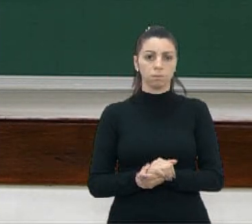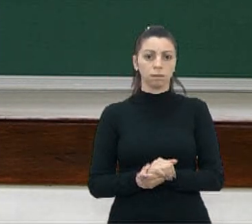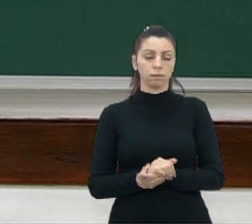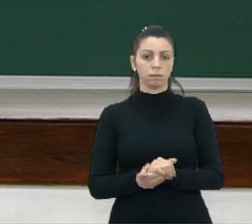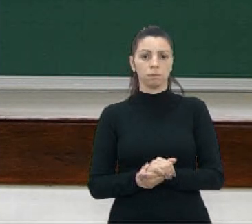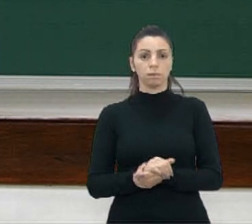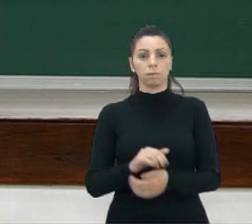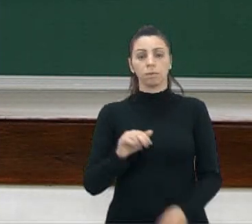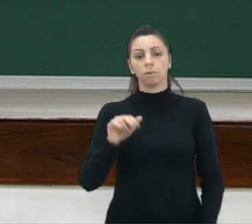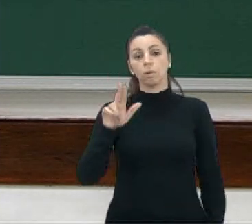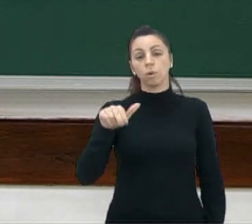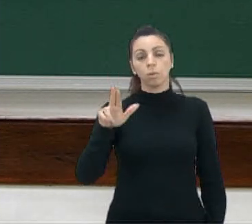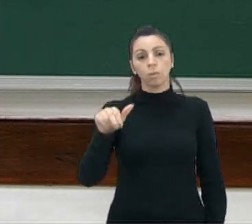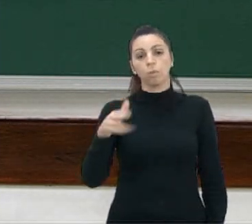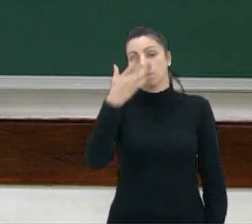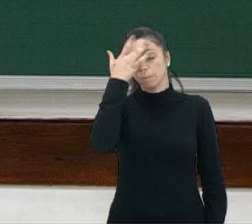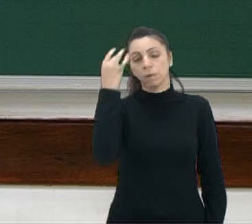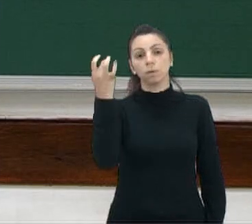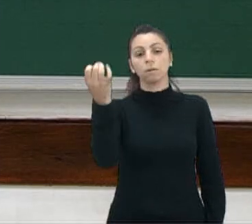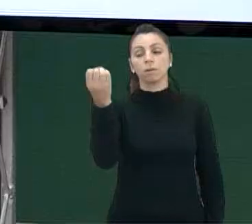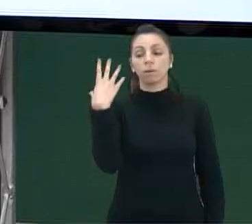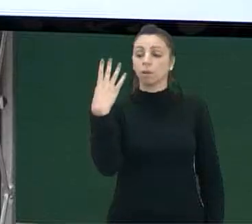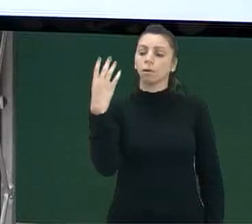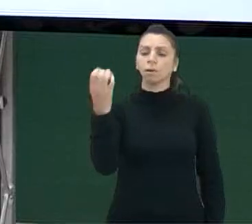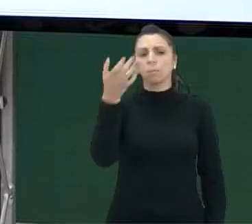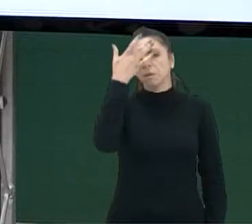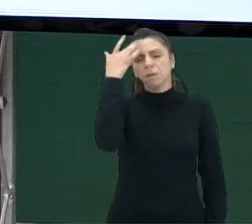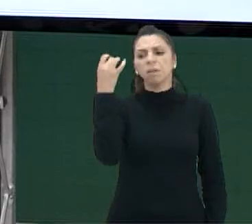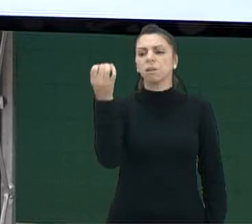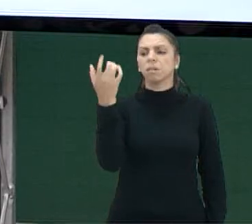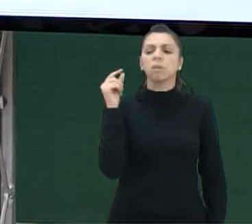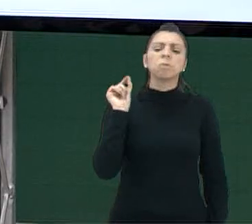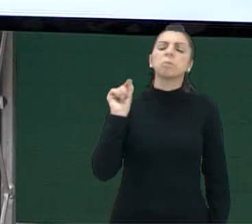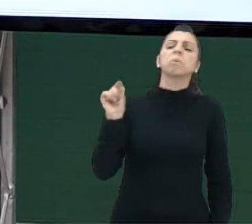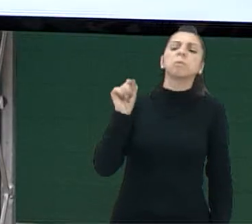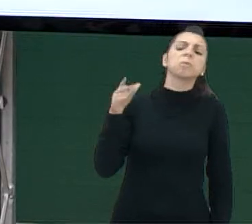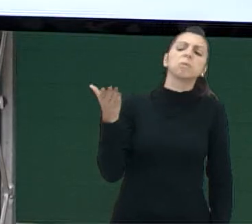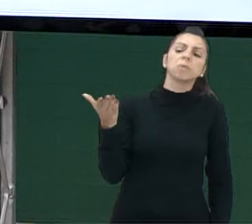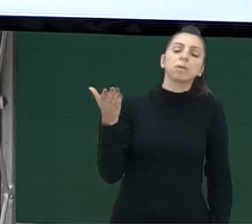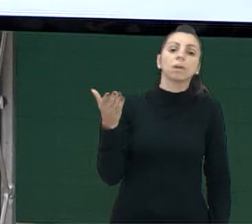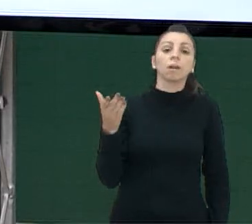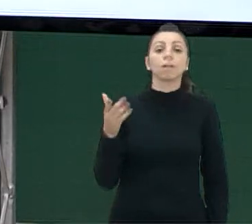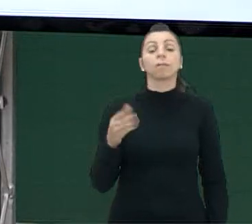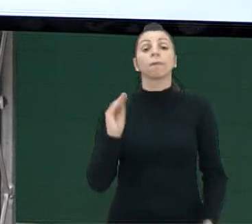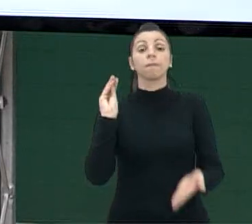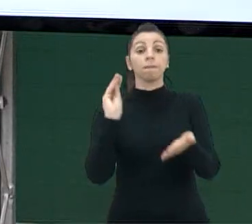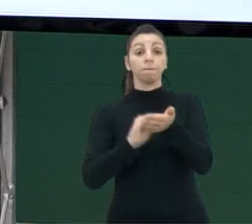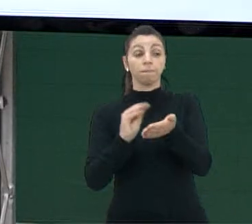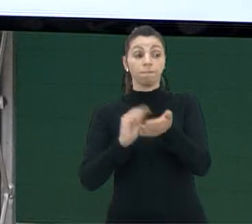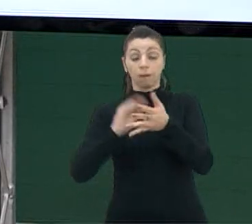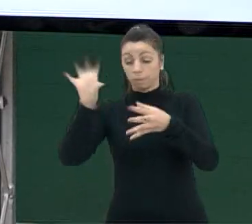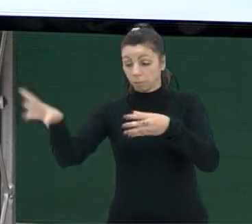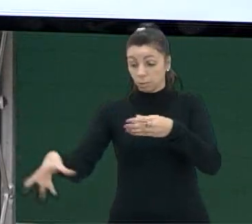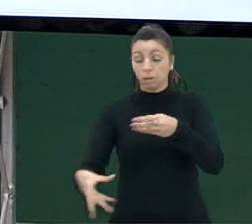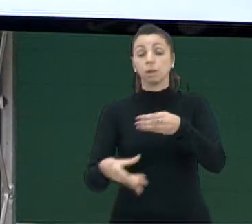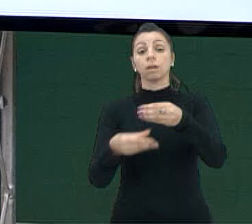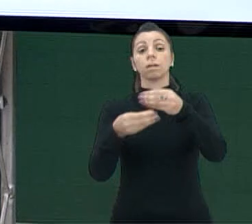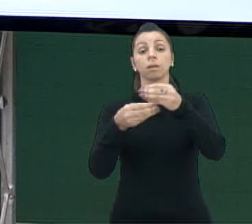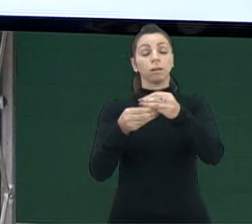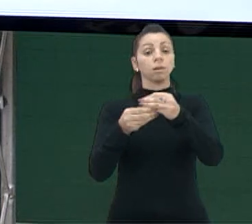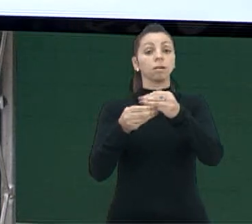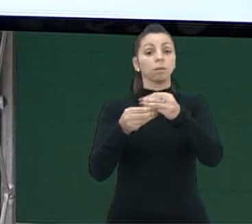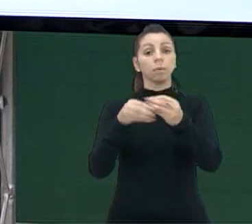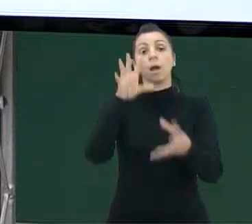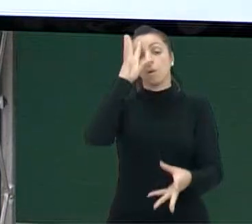você fala, mas eu esquecerei do quê? Justamente, falta um pedaço, né? Falta uma parte, falta um complemento para você ter o